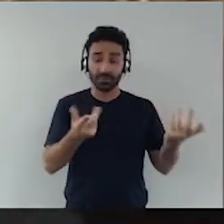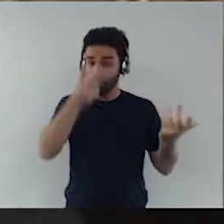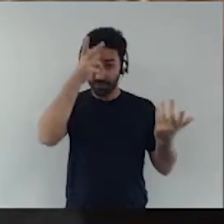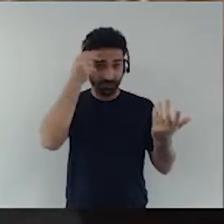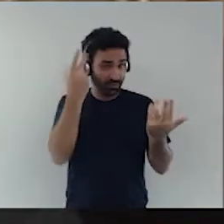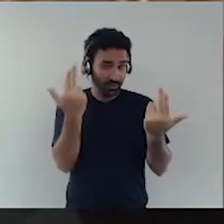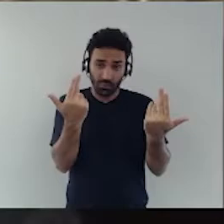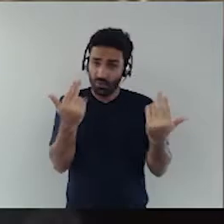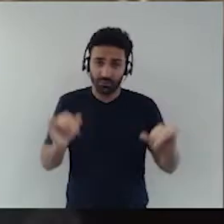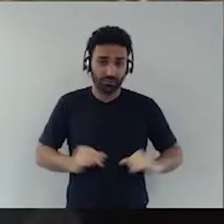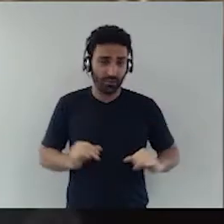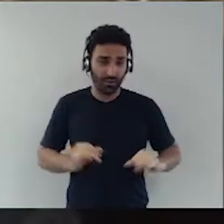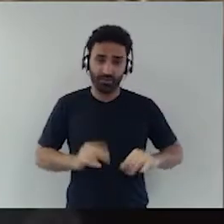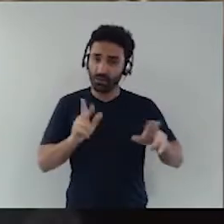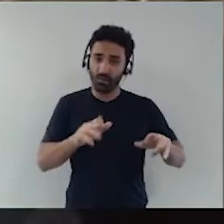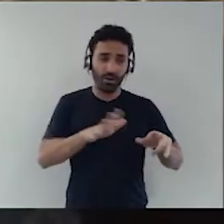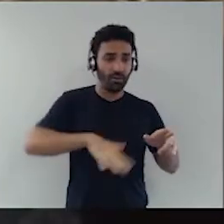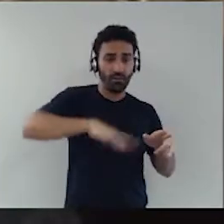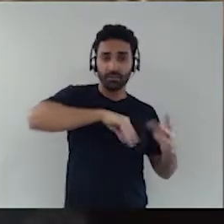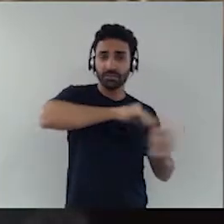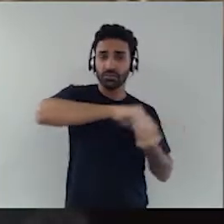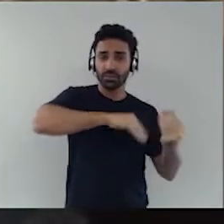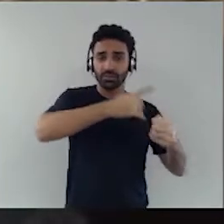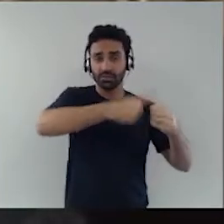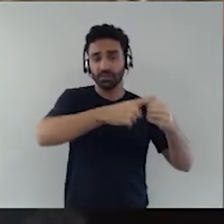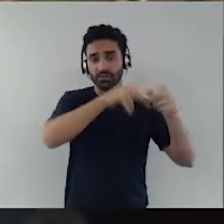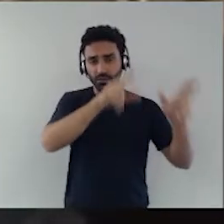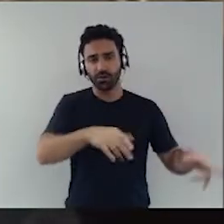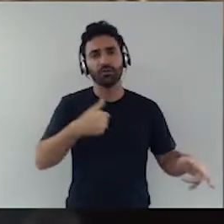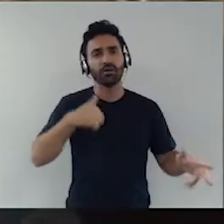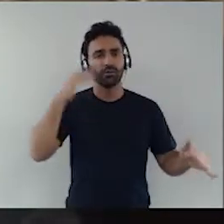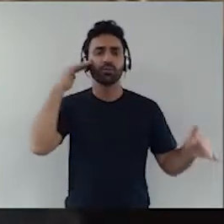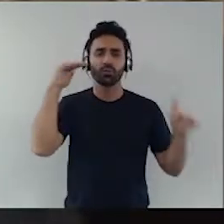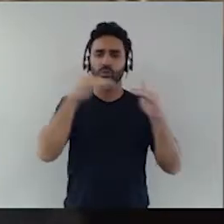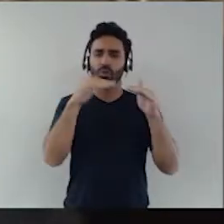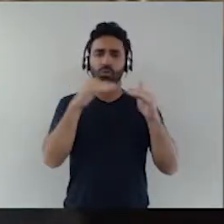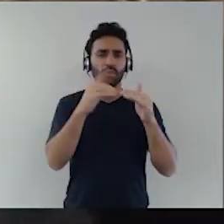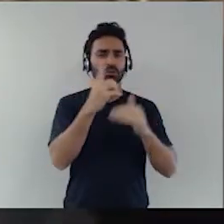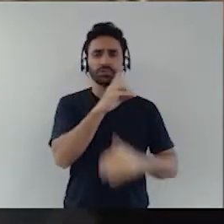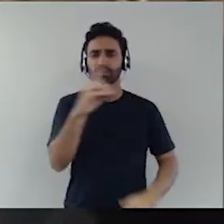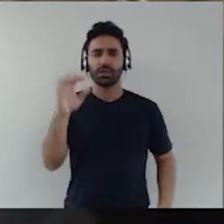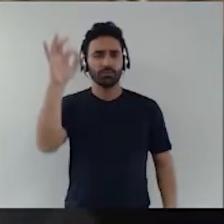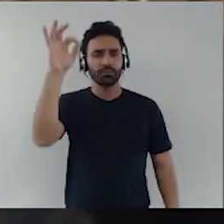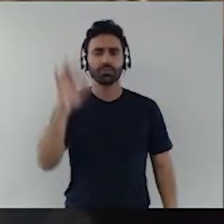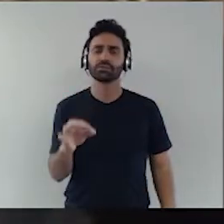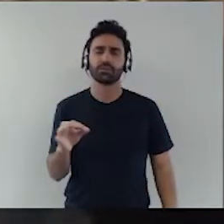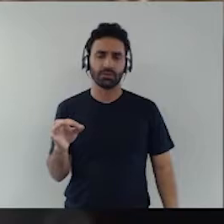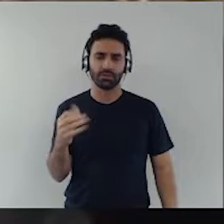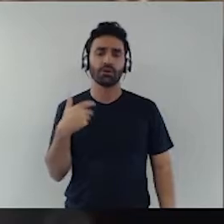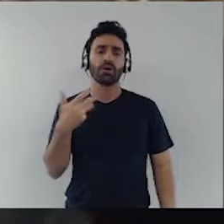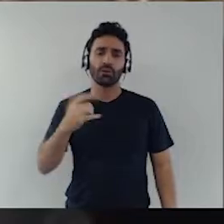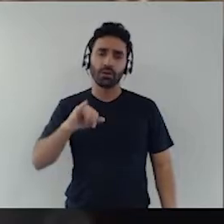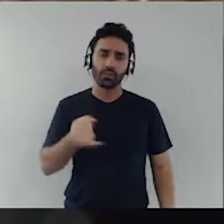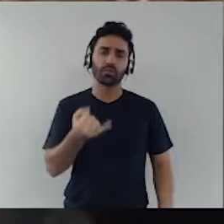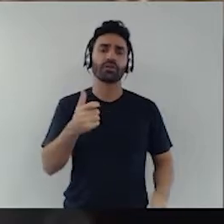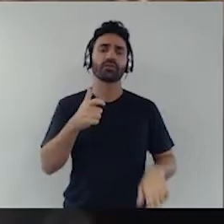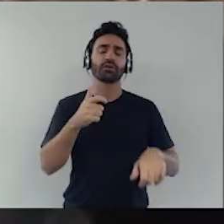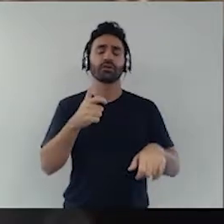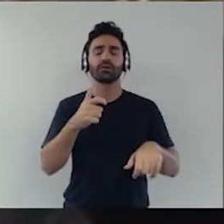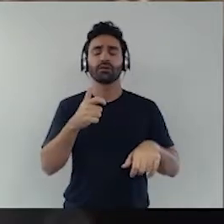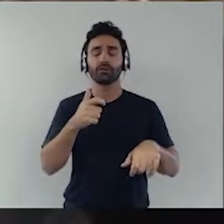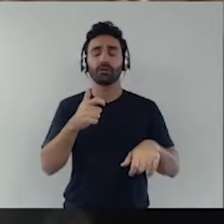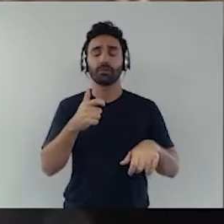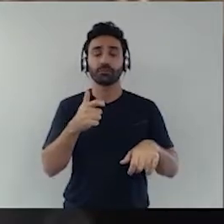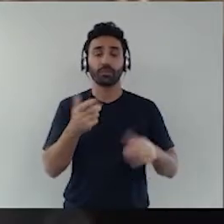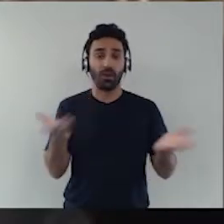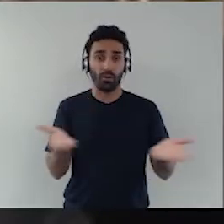com a cidade também, ele que está ali mais próximo, e eu concordo plenamente. E até aproveitando essa oportunidade, né,